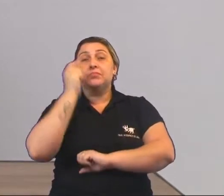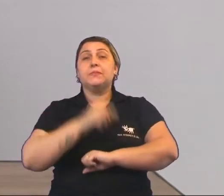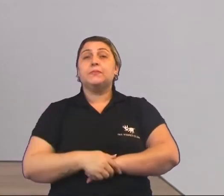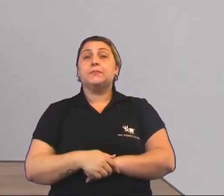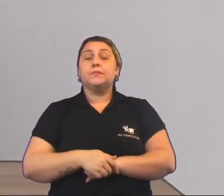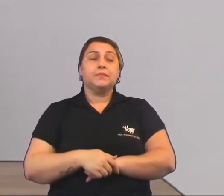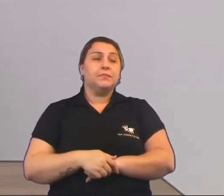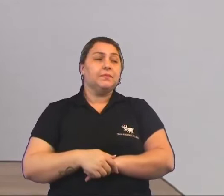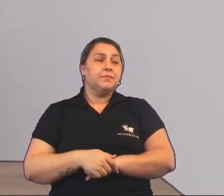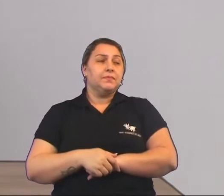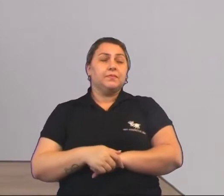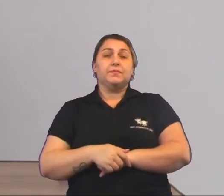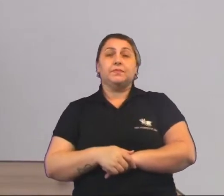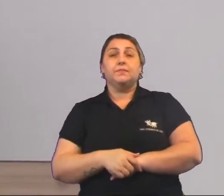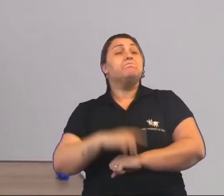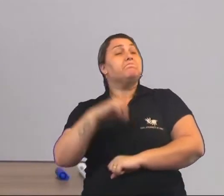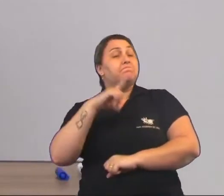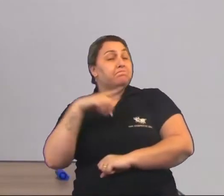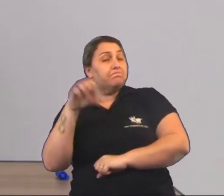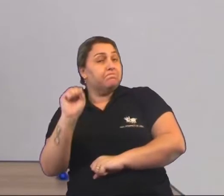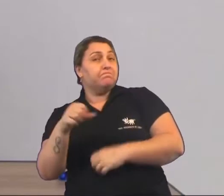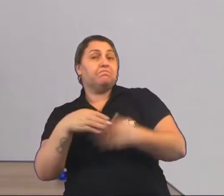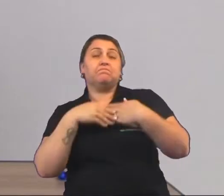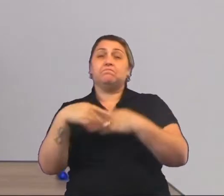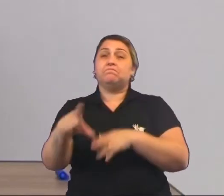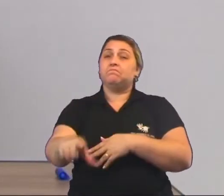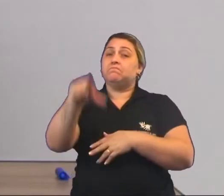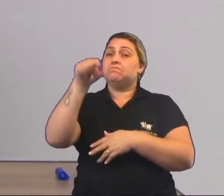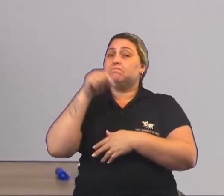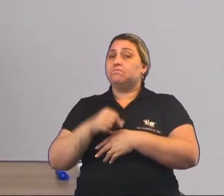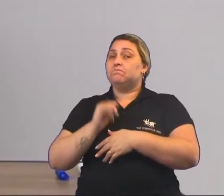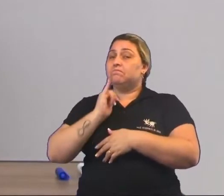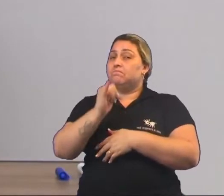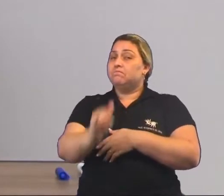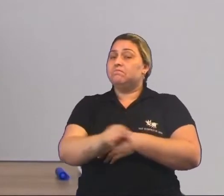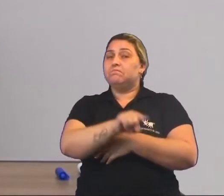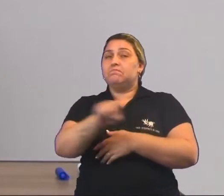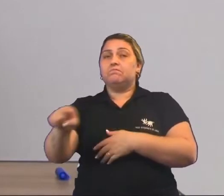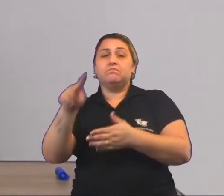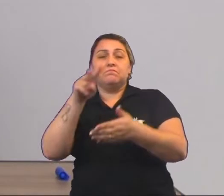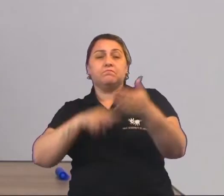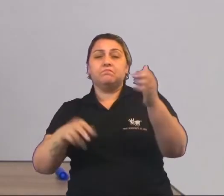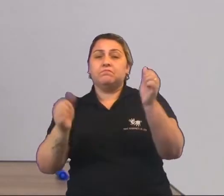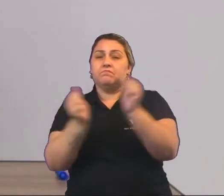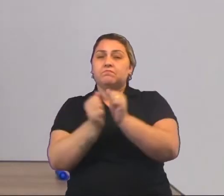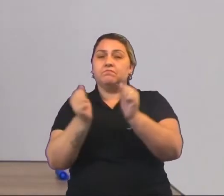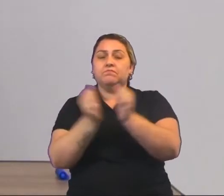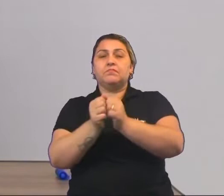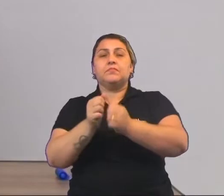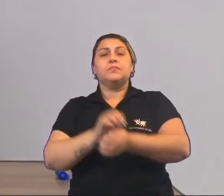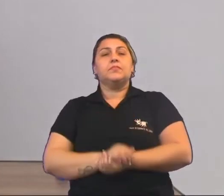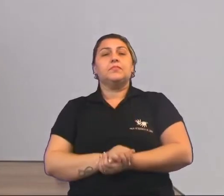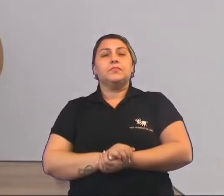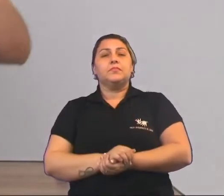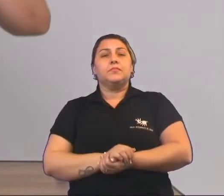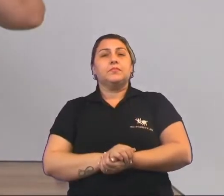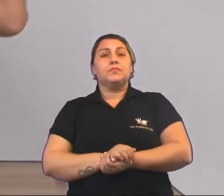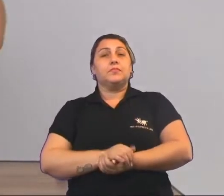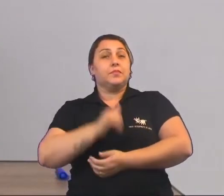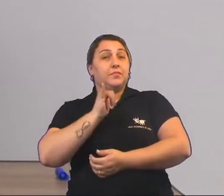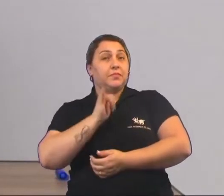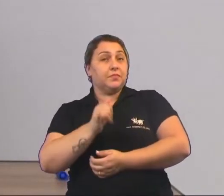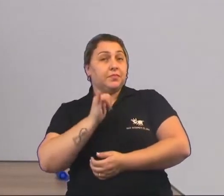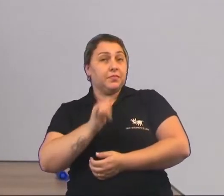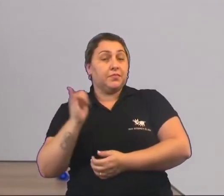sobre? Existe sim, eu escolhi uma para contar aqui para vocês. Vamos ler juntos? Vamos acompanhar a leitura? É um conto,